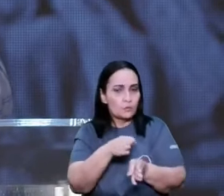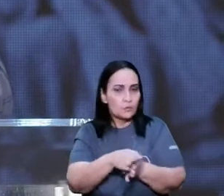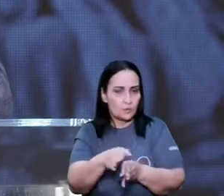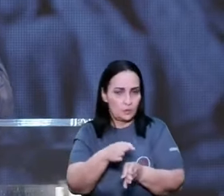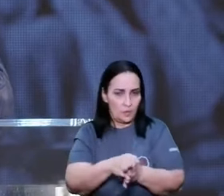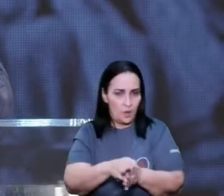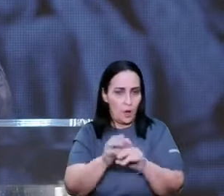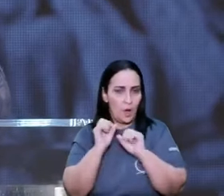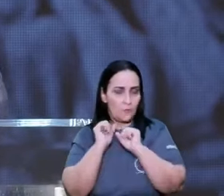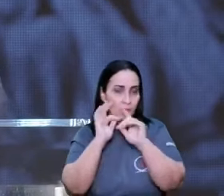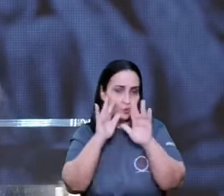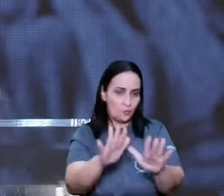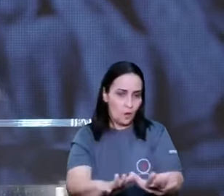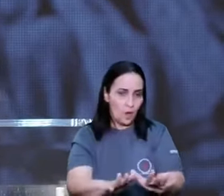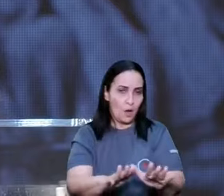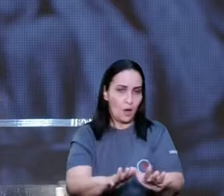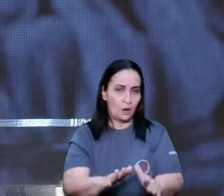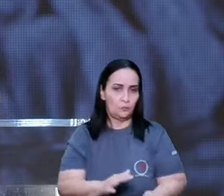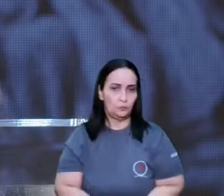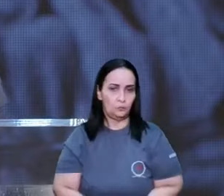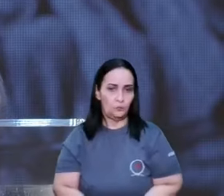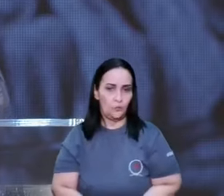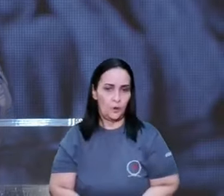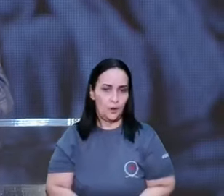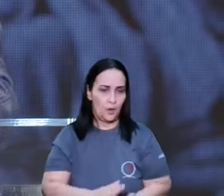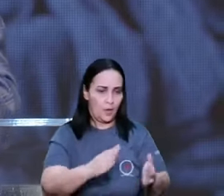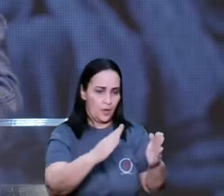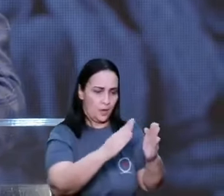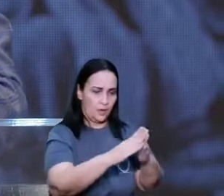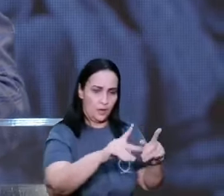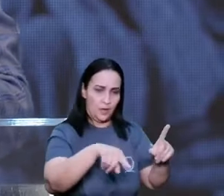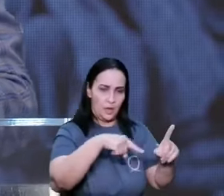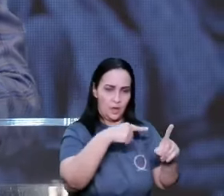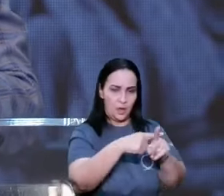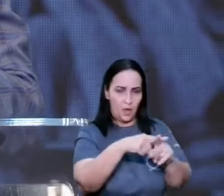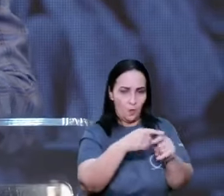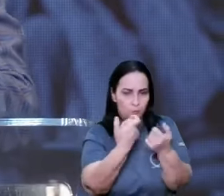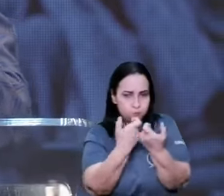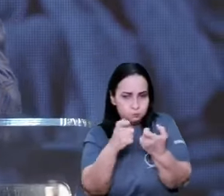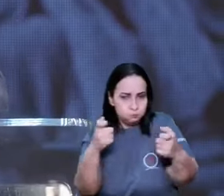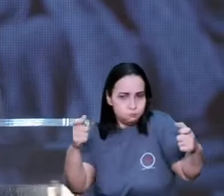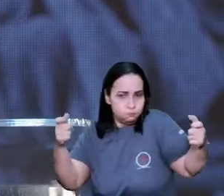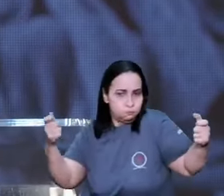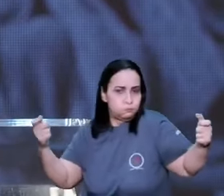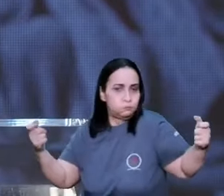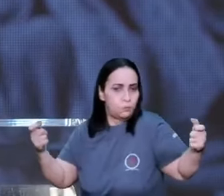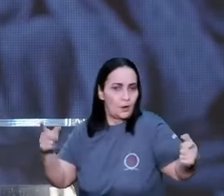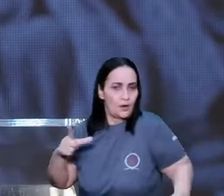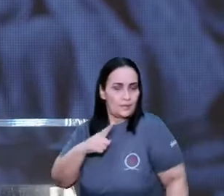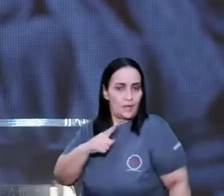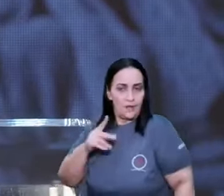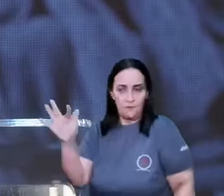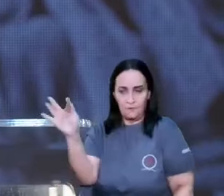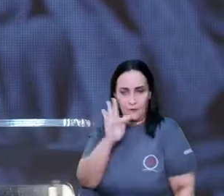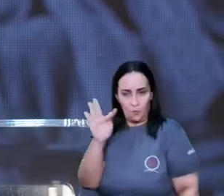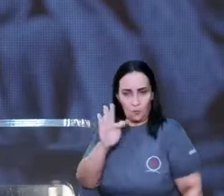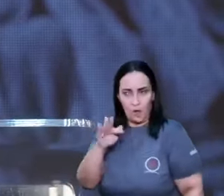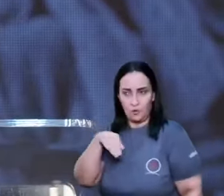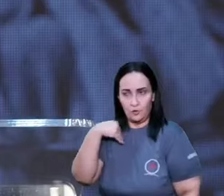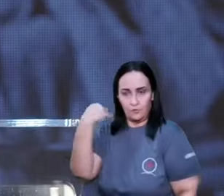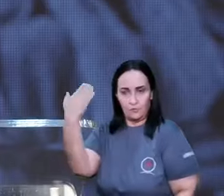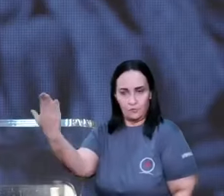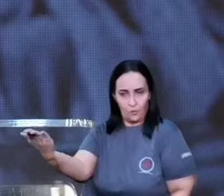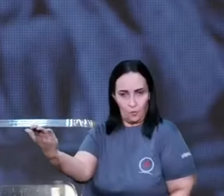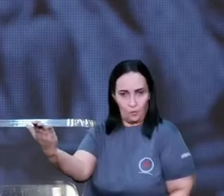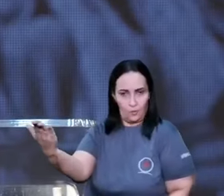tem abençoado muita gente tem uma igreja muito grande no país esta igreja ela tem uma faculdade secular e além da